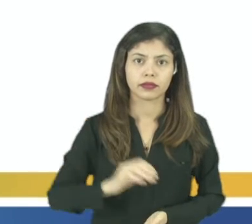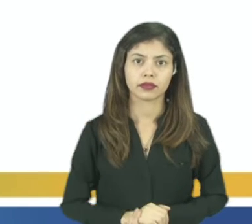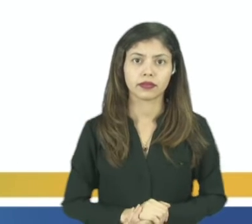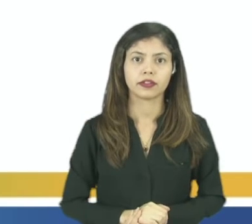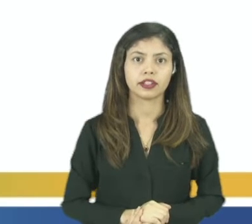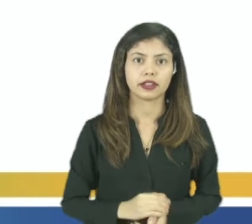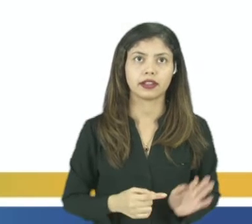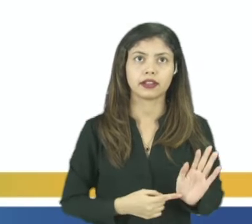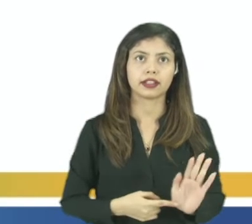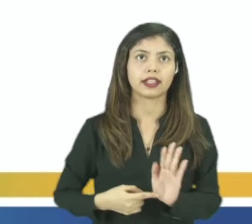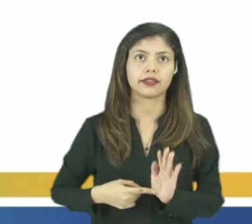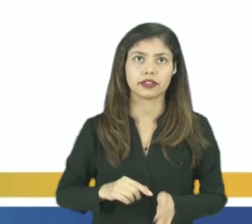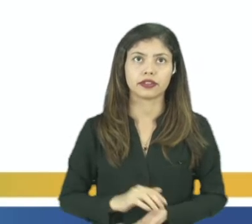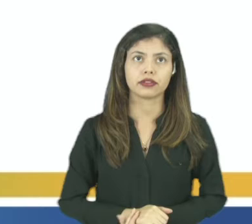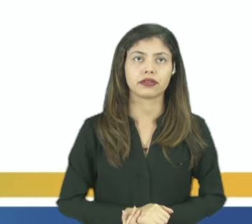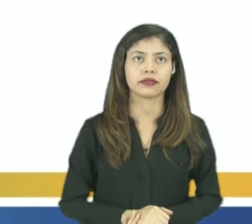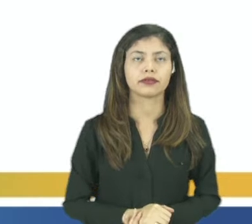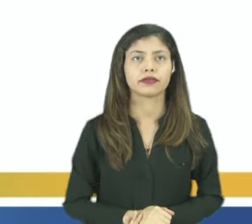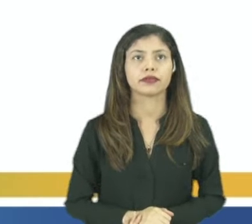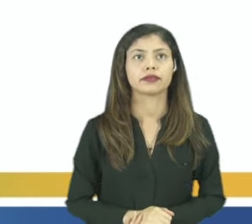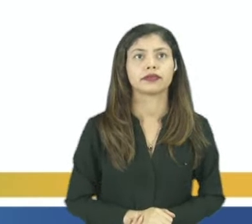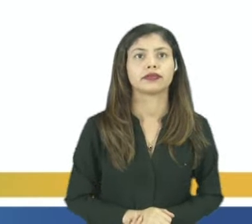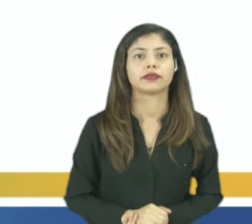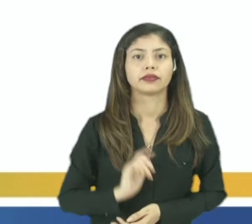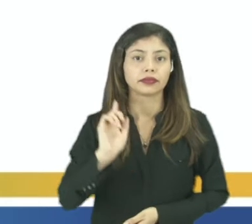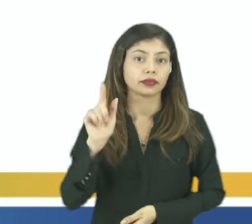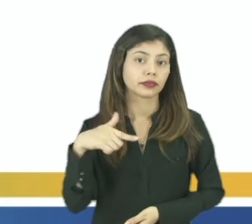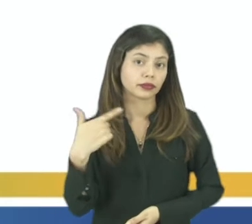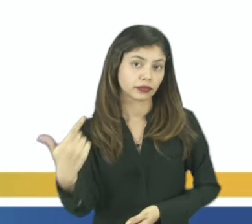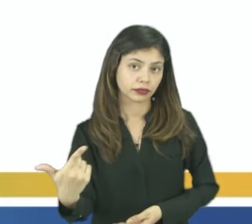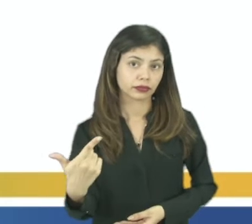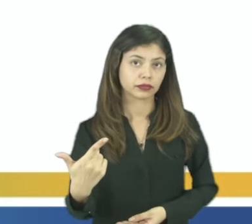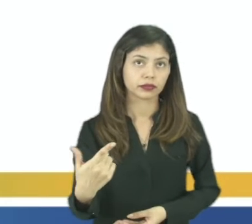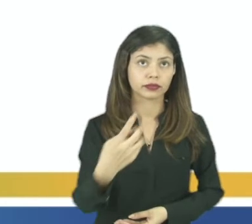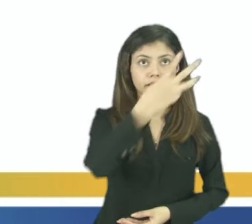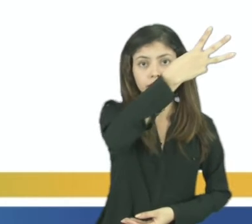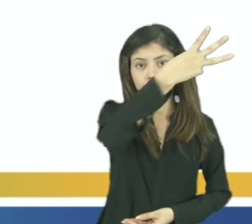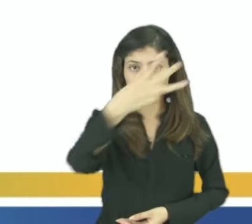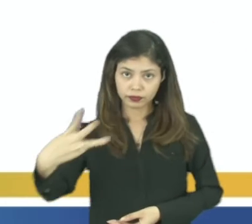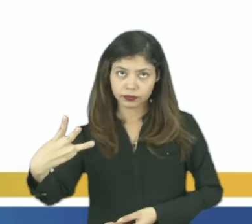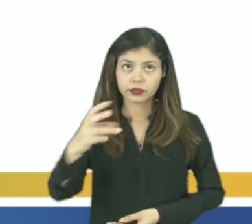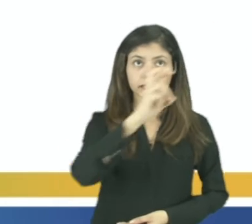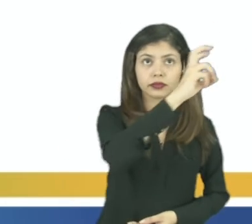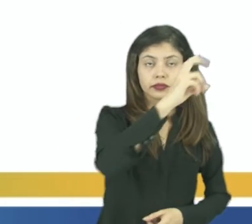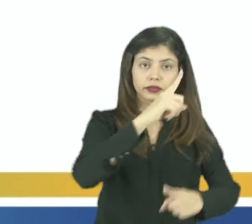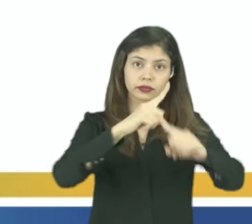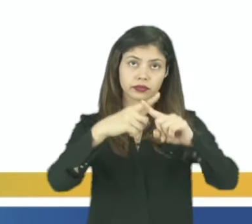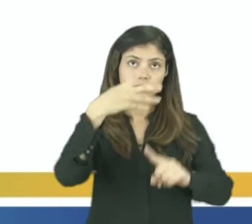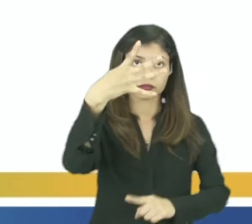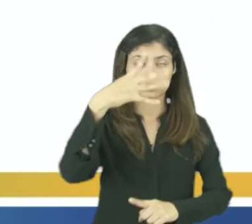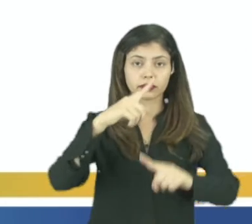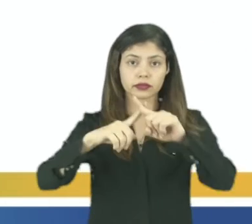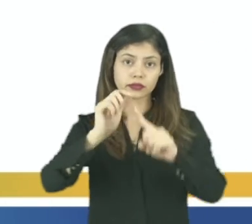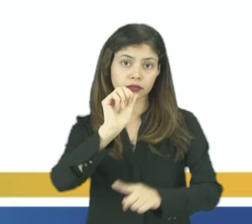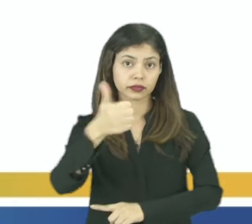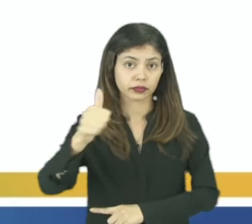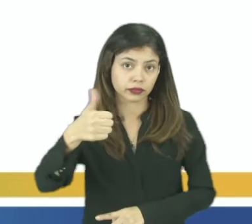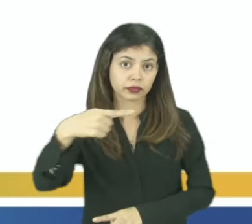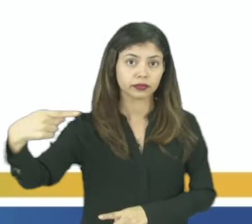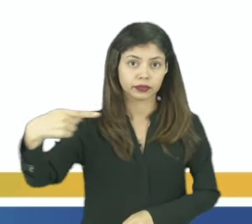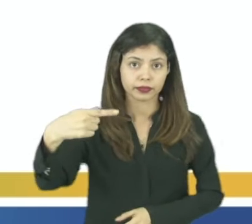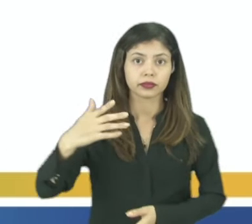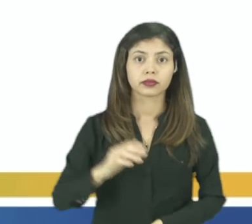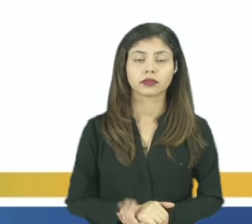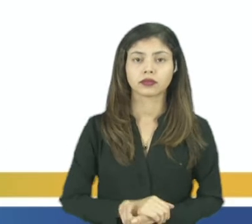0. De outra forma, na outra diagonal, nós temos 5 vezes 4 vezes menos 11. E